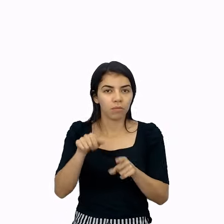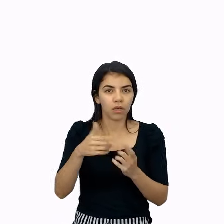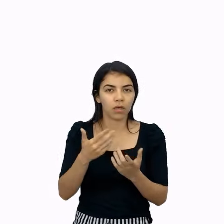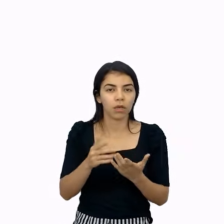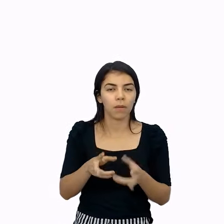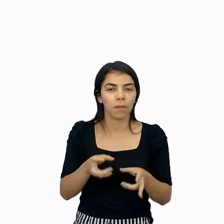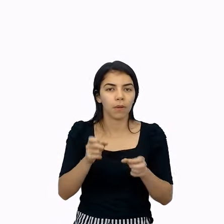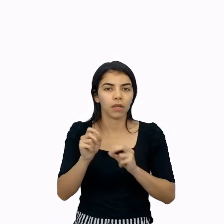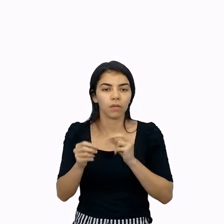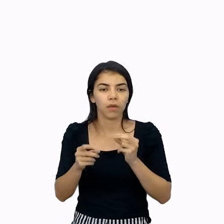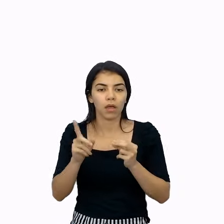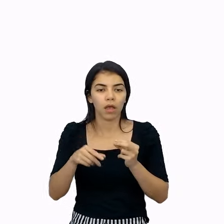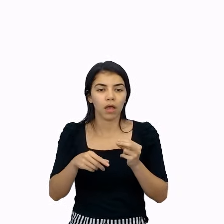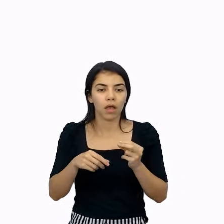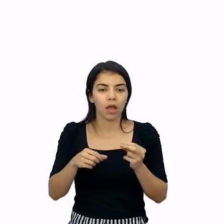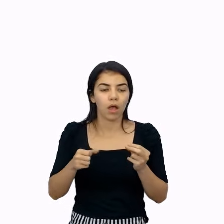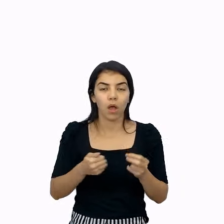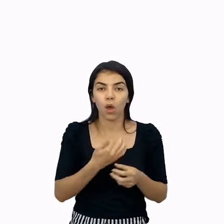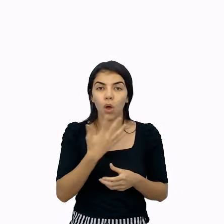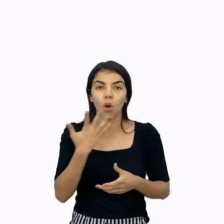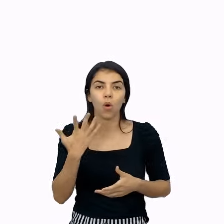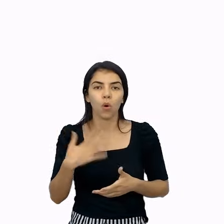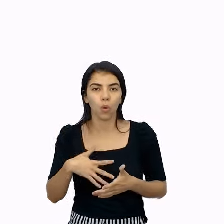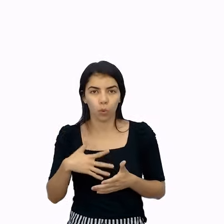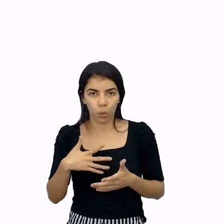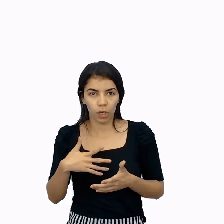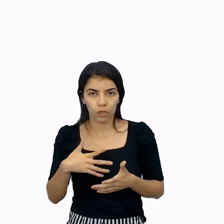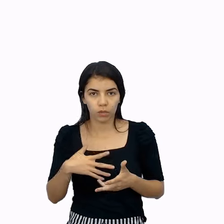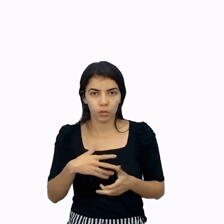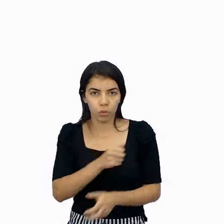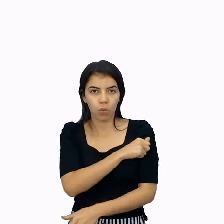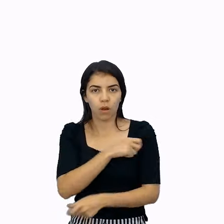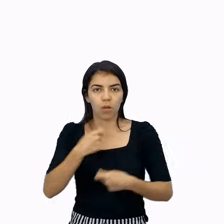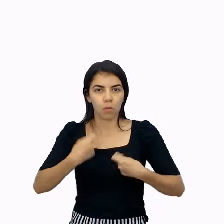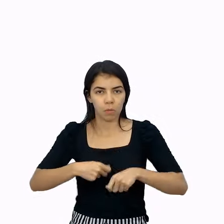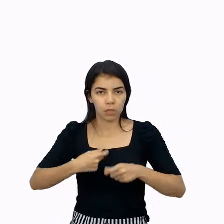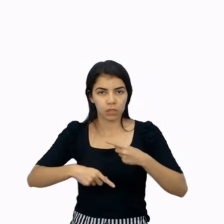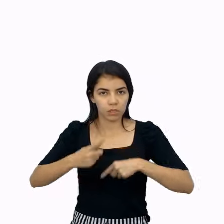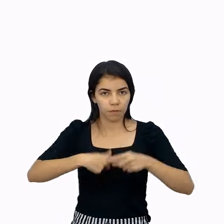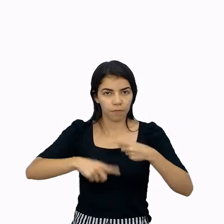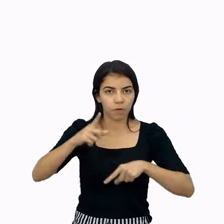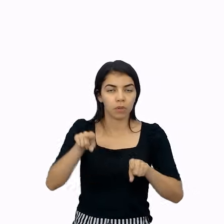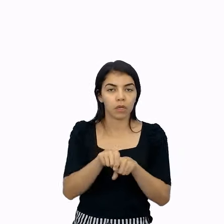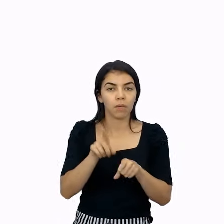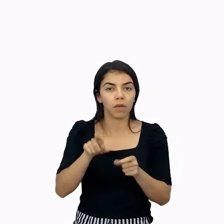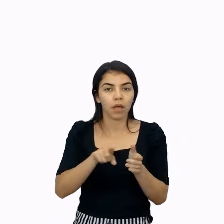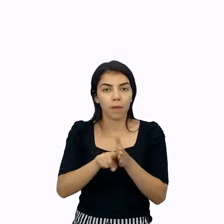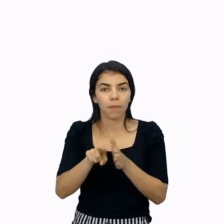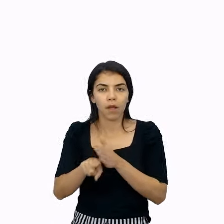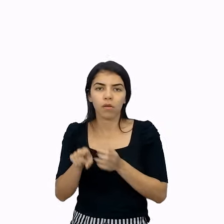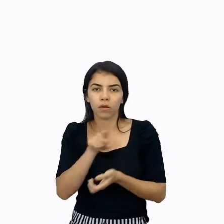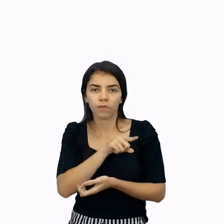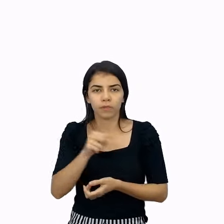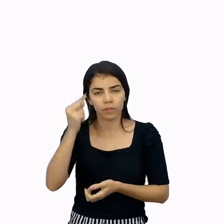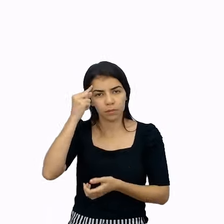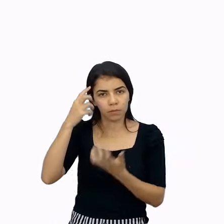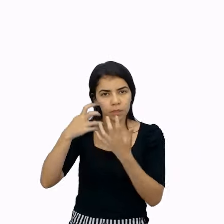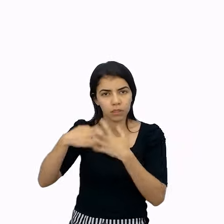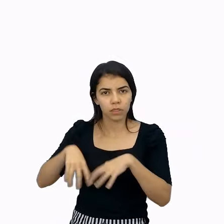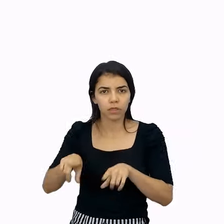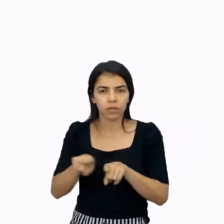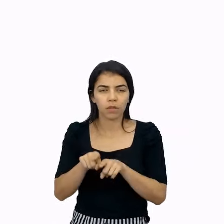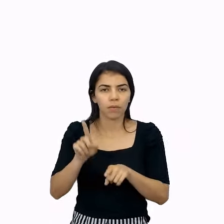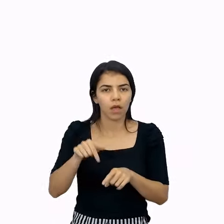aproximação, né, do quanto meu estudante precisa avançar. Agora, tem um questionamento também que vocês devem pensar. Os